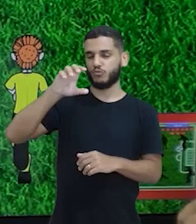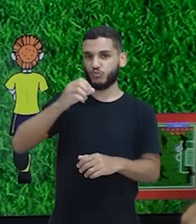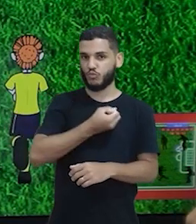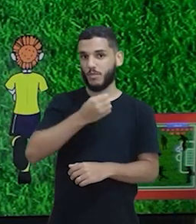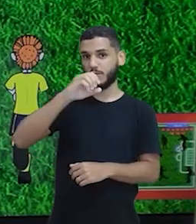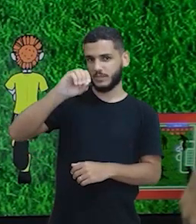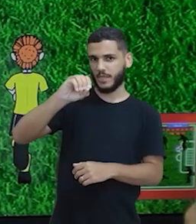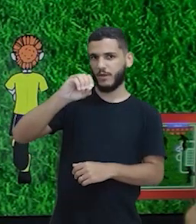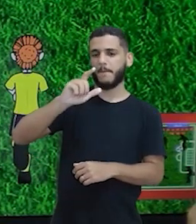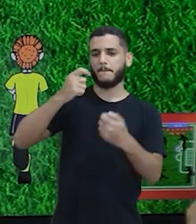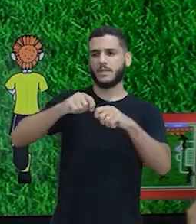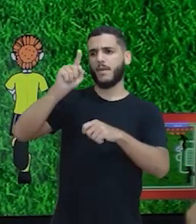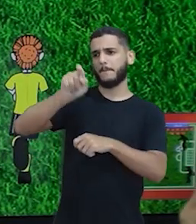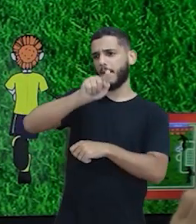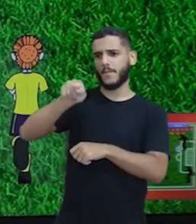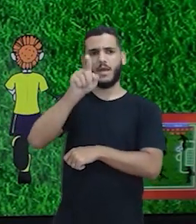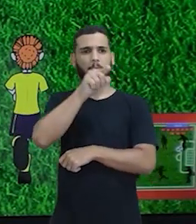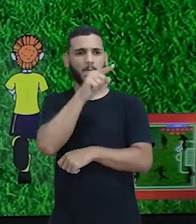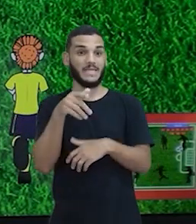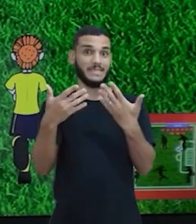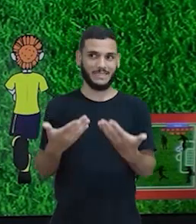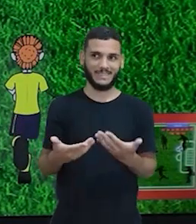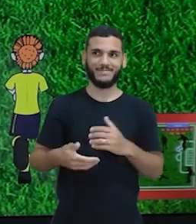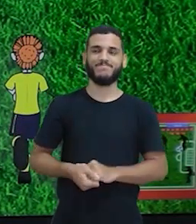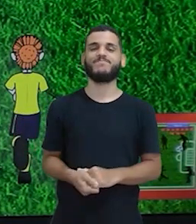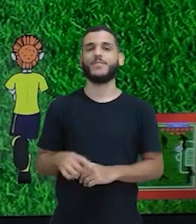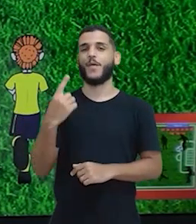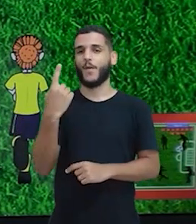zerinhos ó o zero do 10 o 08 fica uma vez